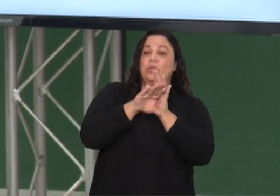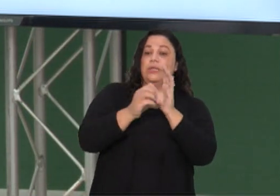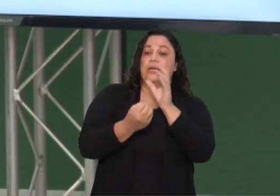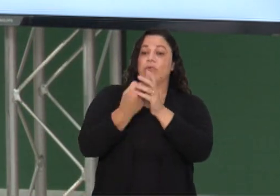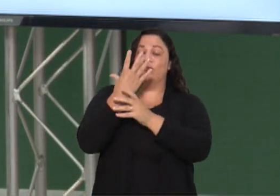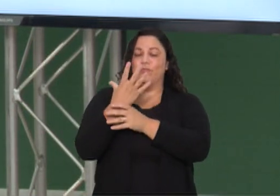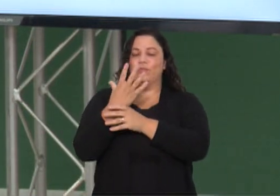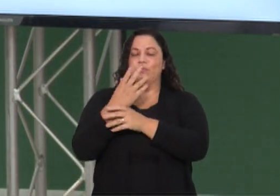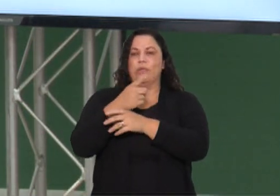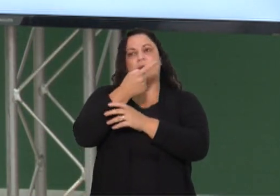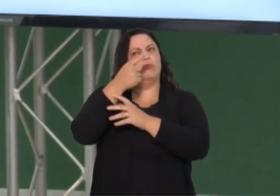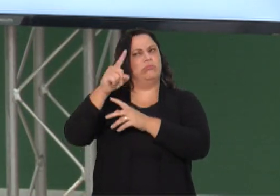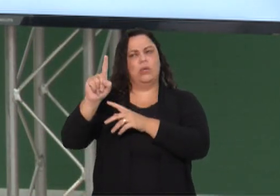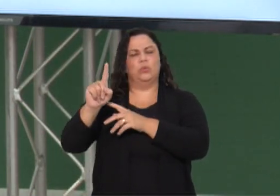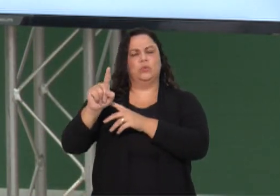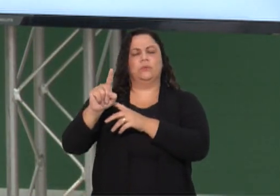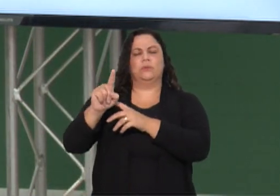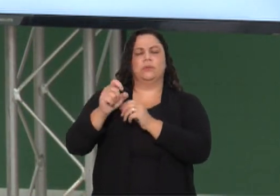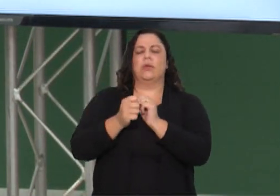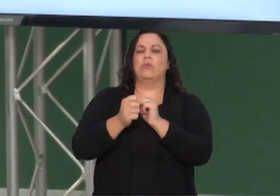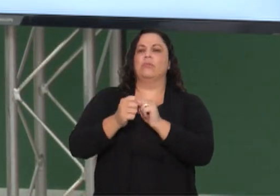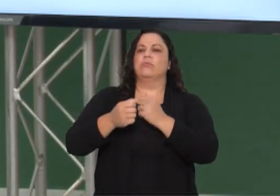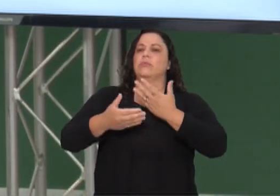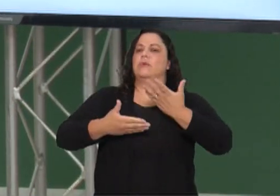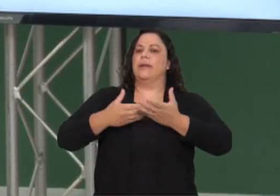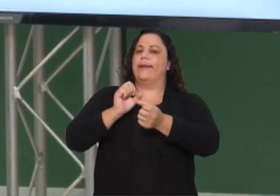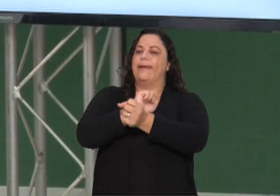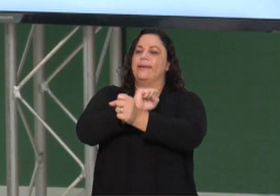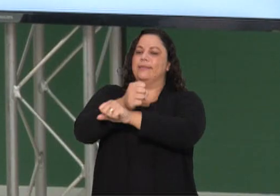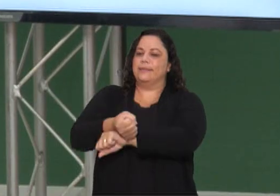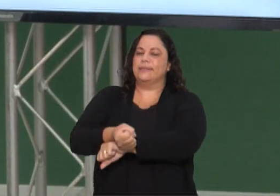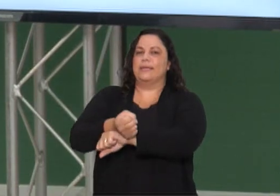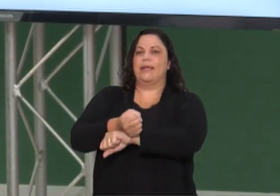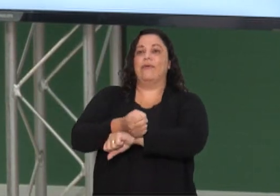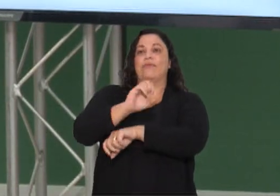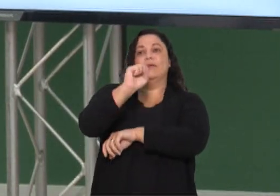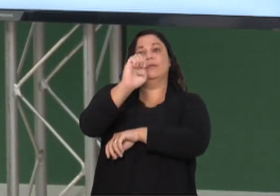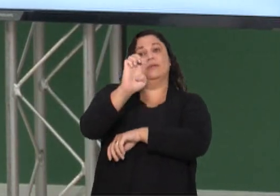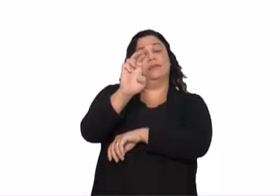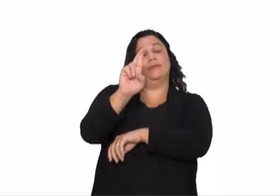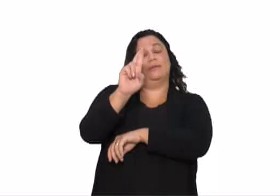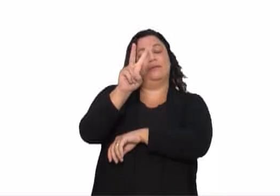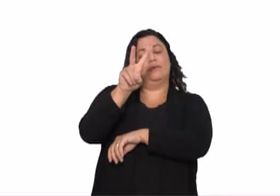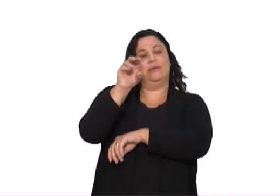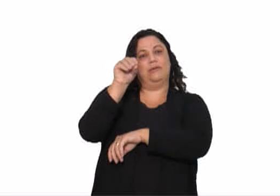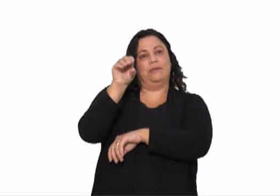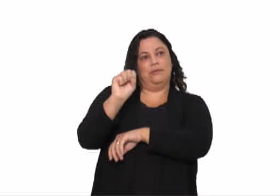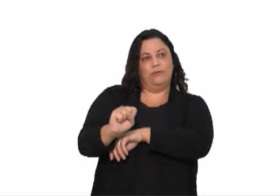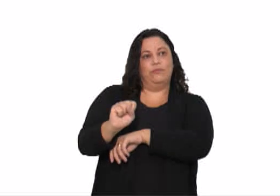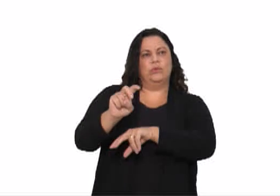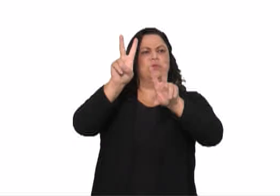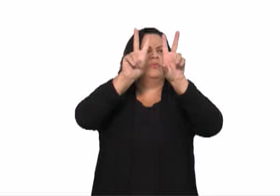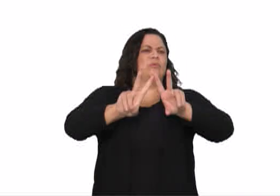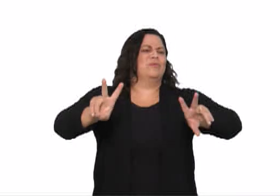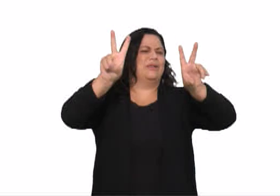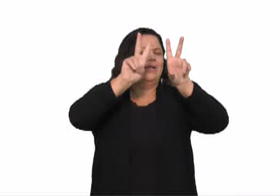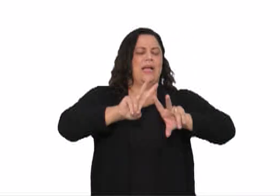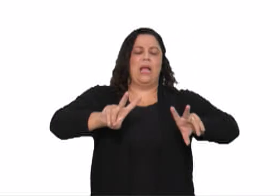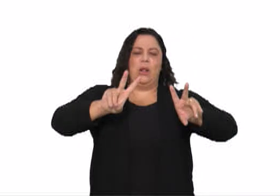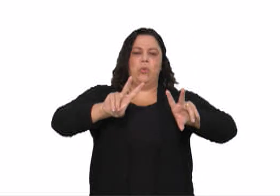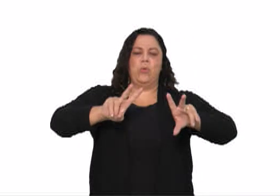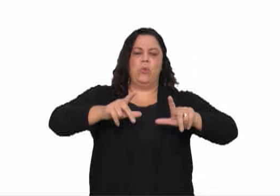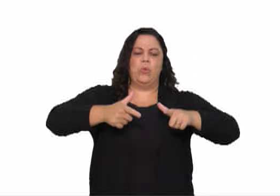eles. Não são escravos, escravizados, são chamados de servos. Os valores guerreiros norteavam uma sociedade